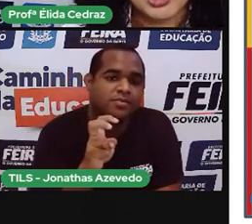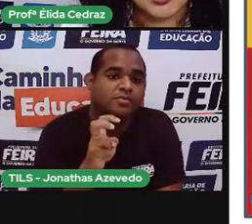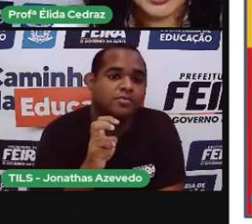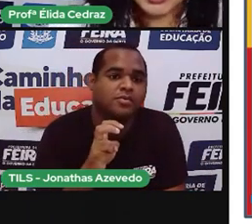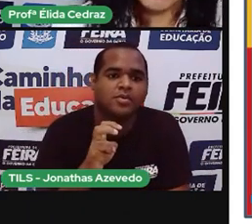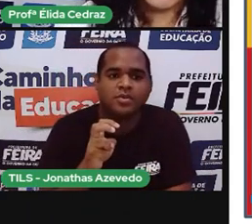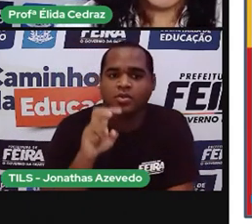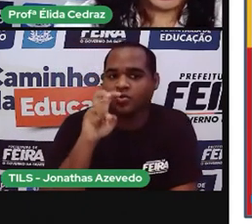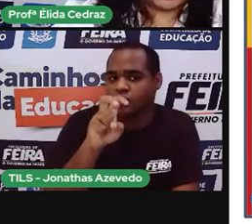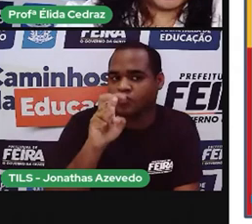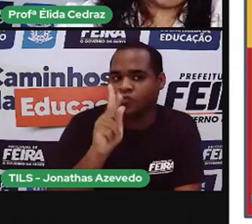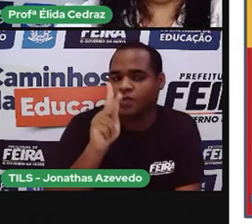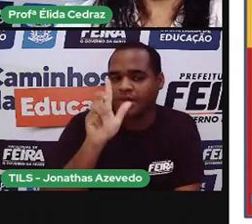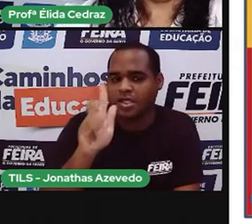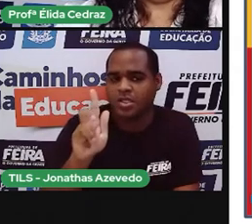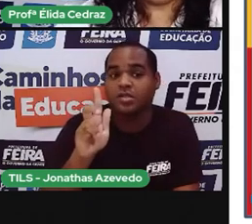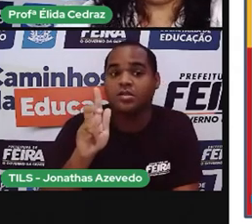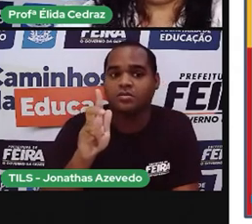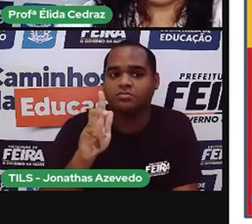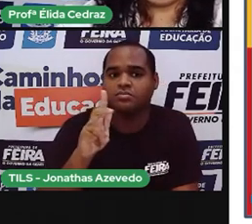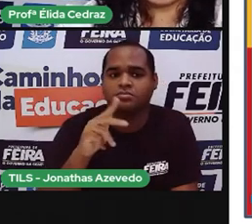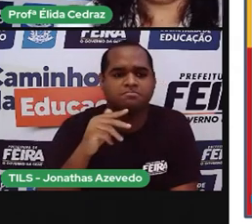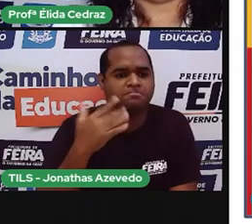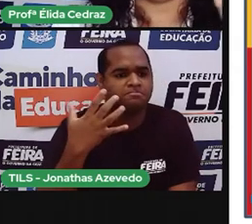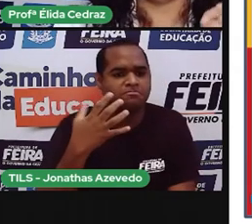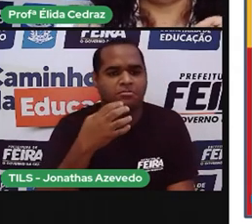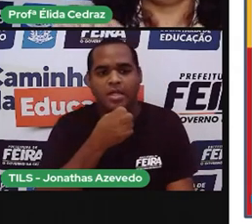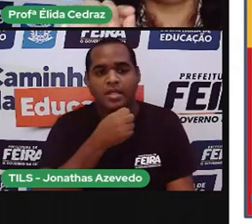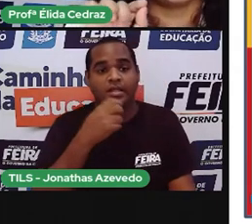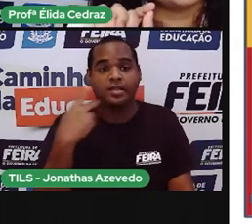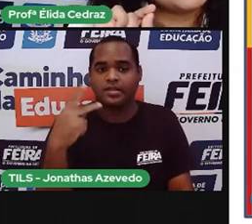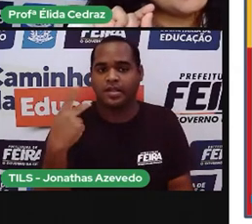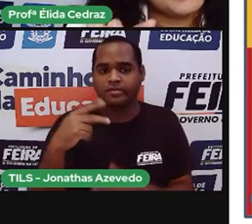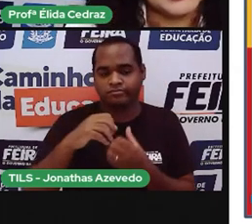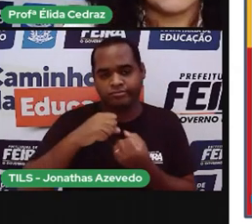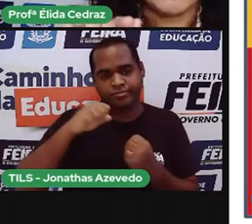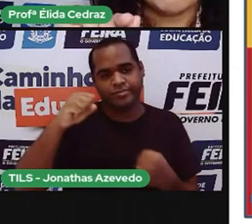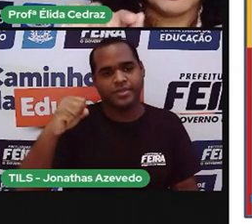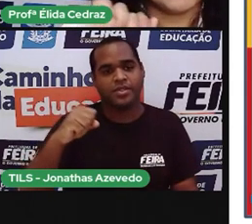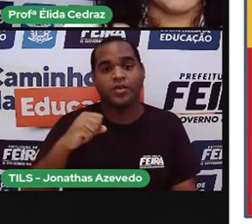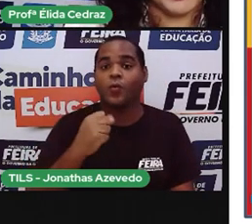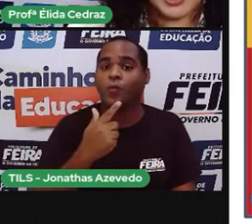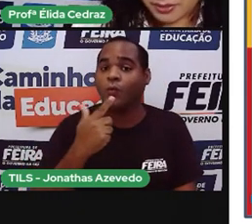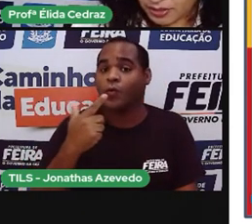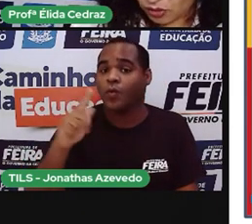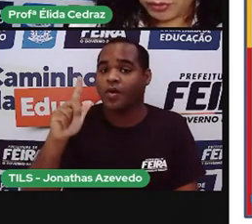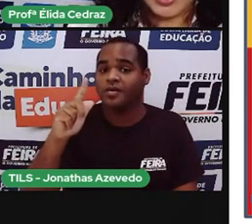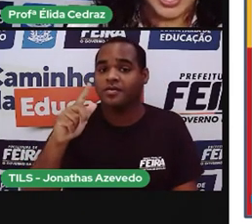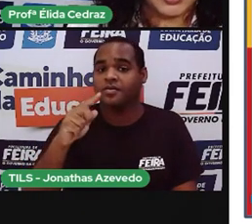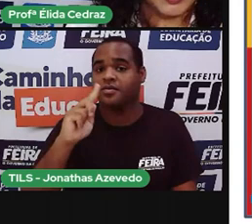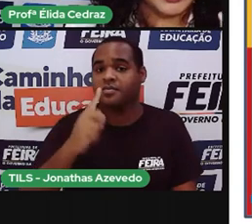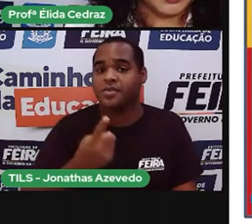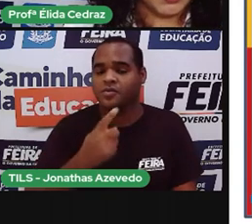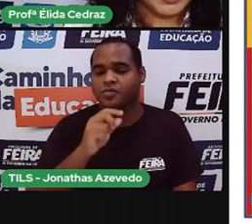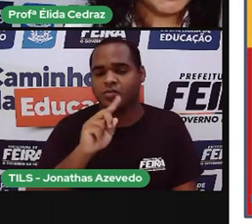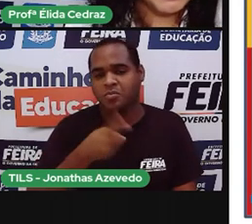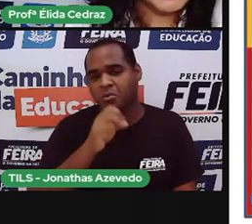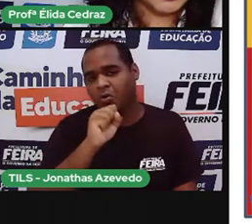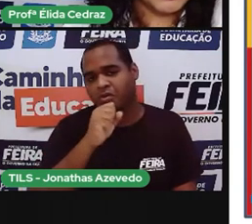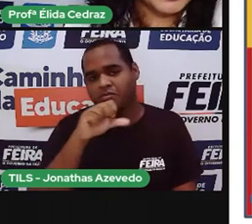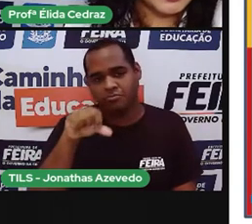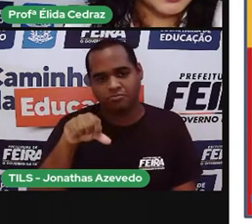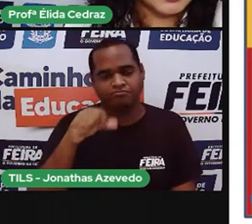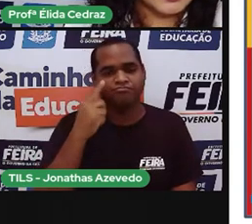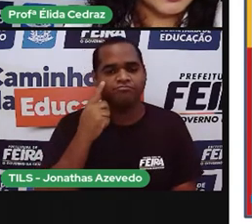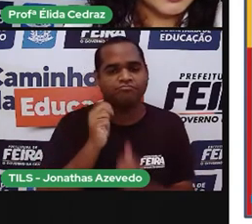o pacote com 5 quilos de arroz. É um pacotão bem grandão assim. Mas o de 1 quilo estava de R$ 1,89. Agora, olha para